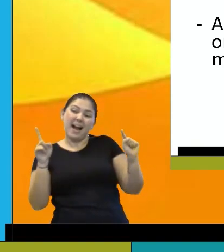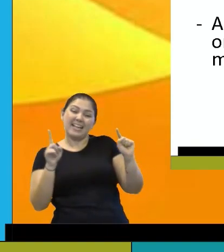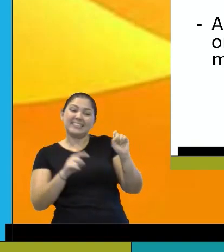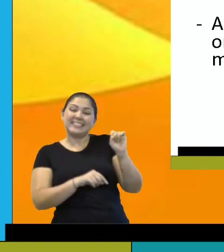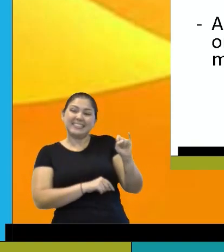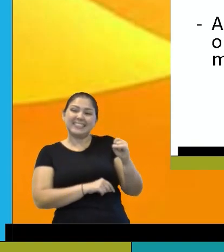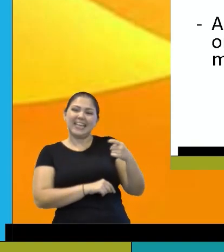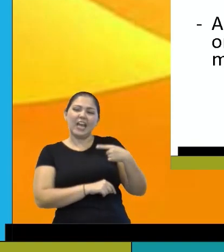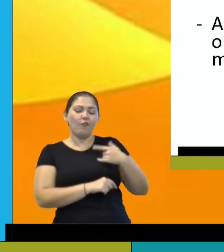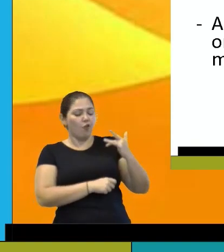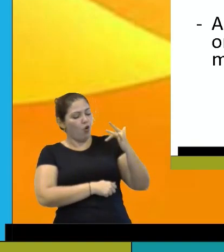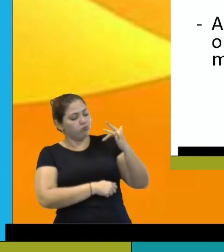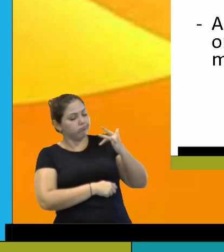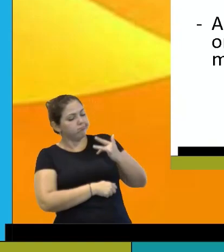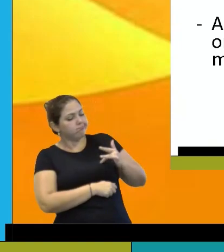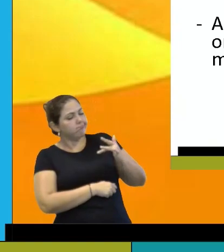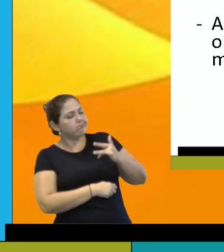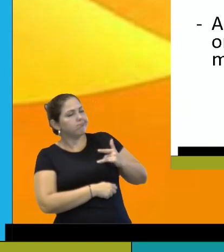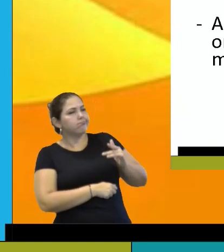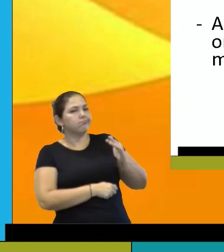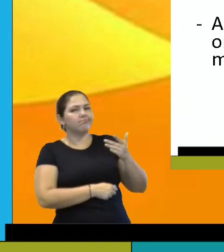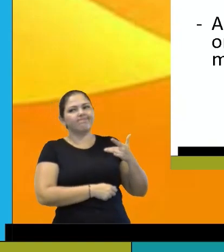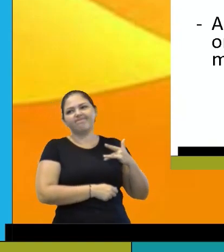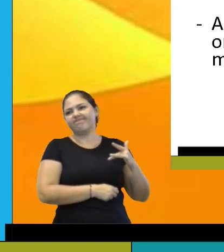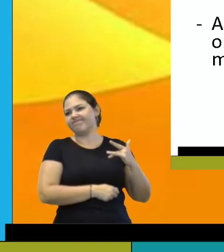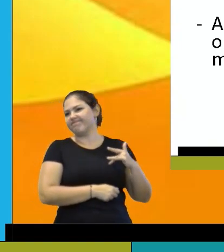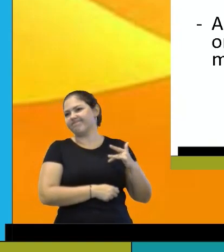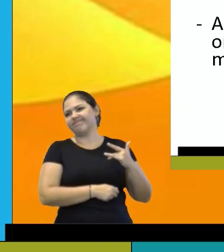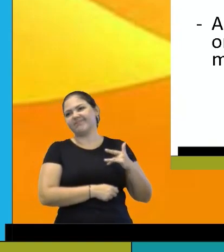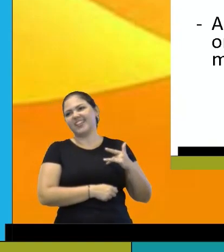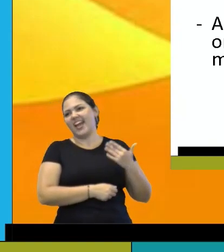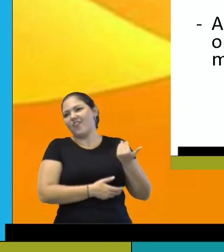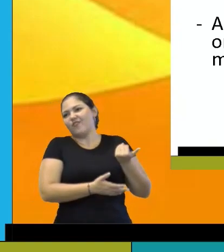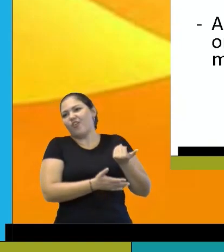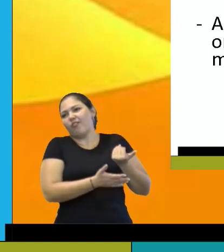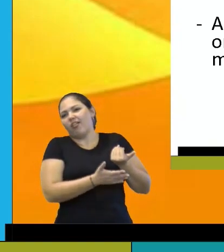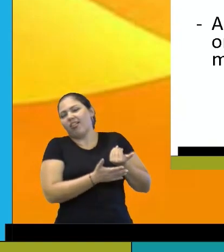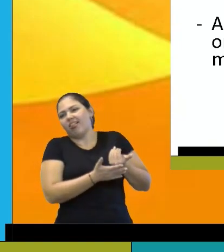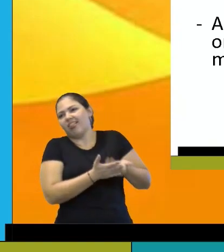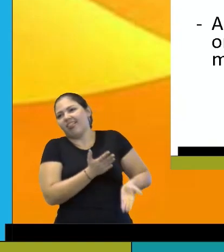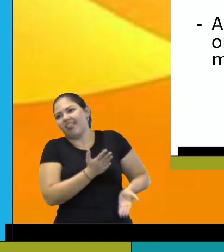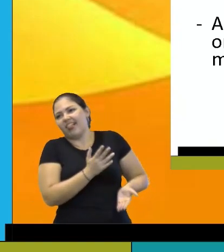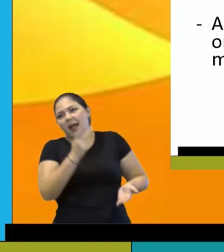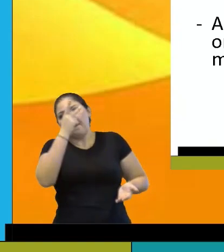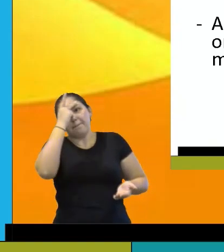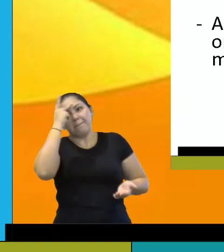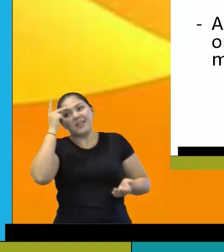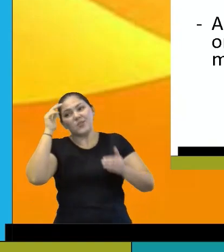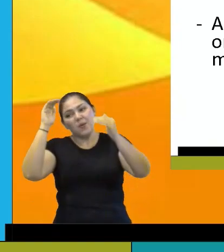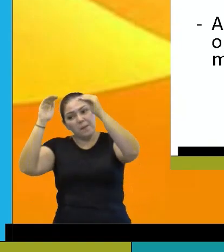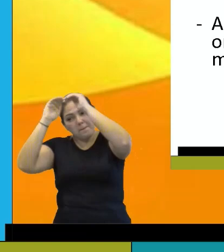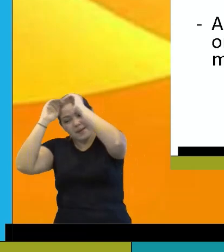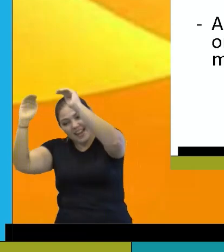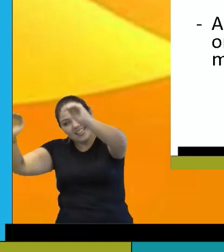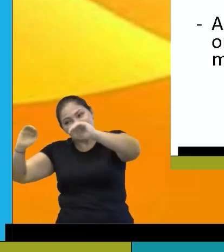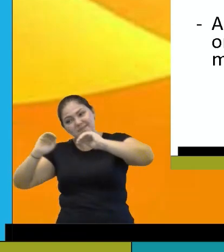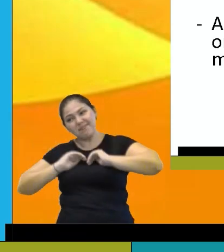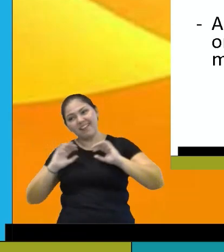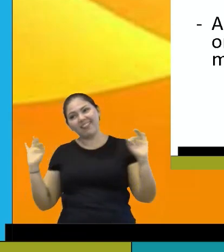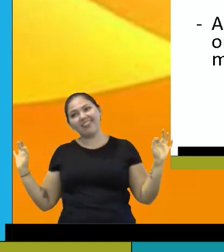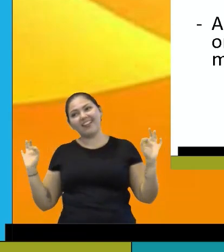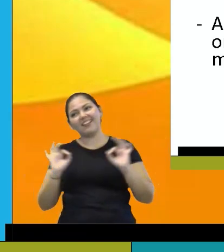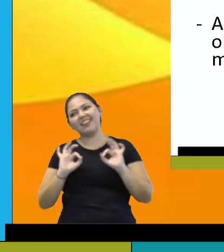cristã, esse bom governante ele não vai durar muito tempo. Ele não vai durar muito tempo porque o homem ele é interesseiro, ele